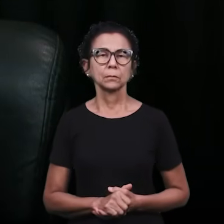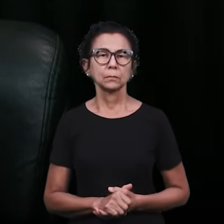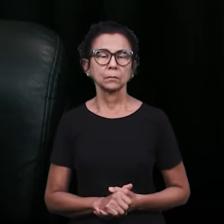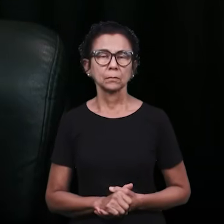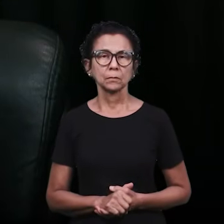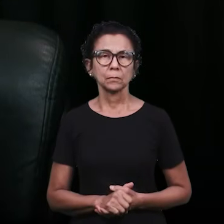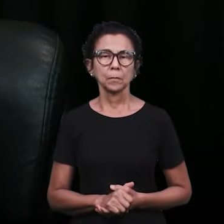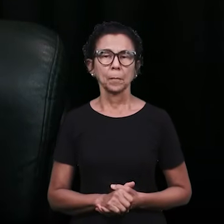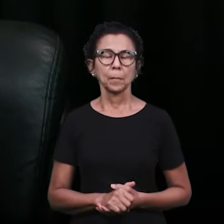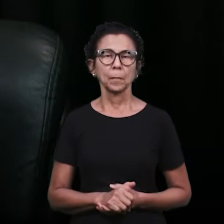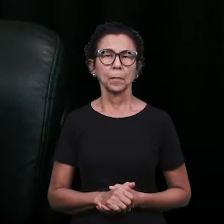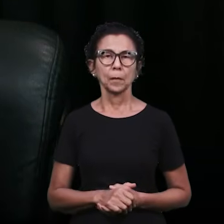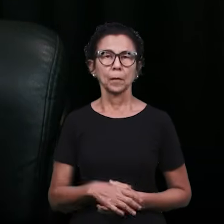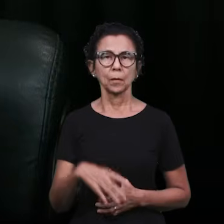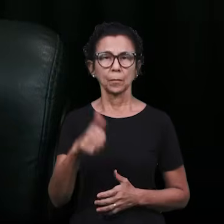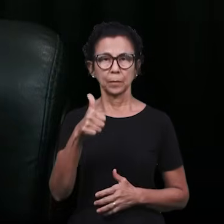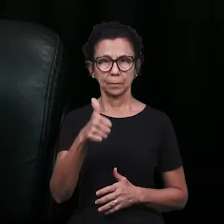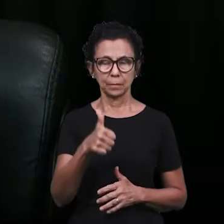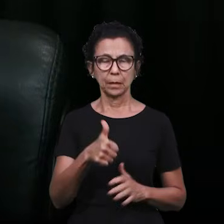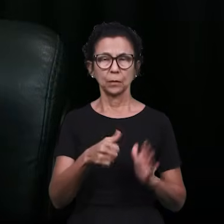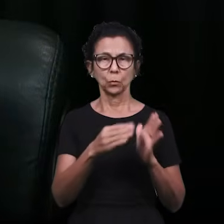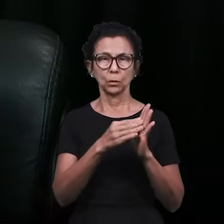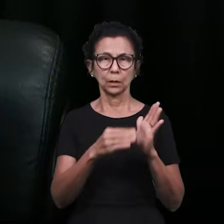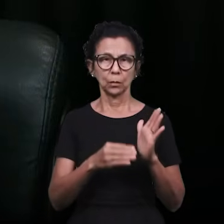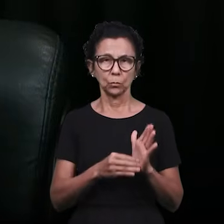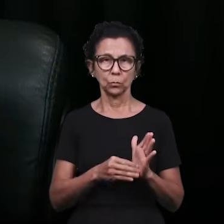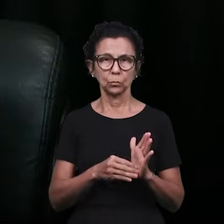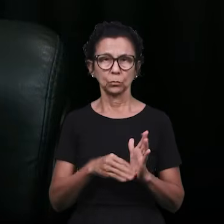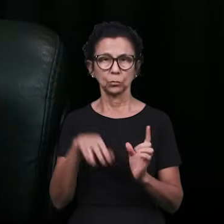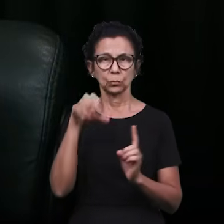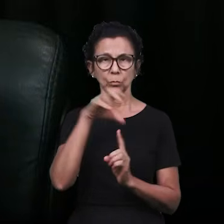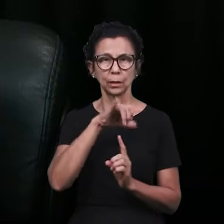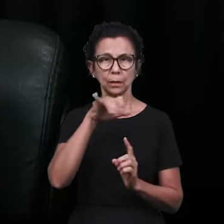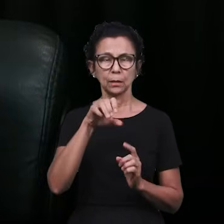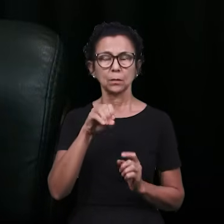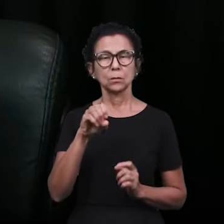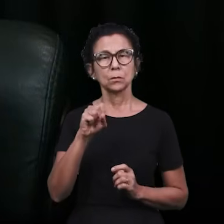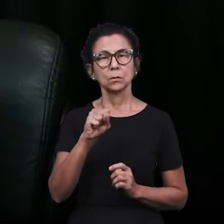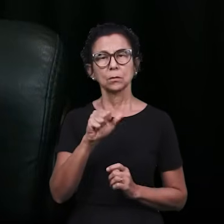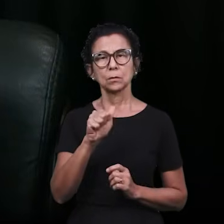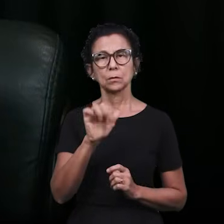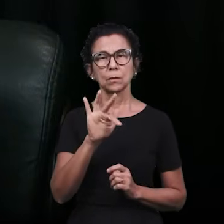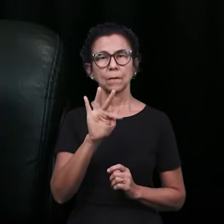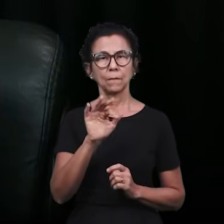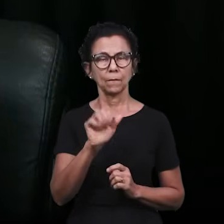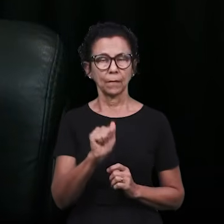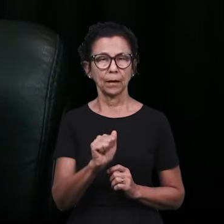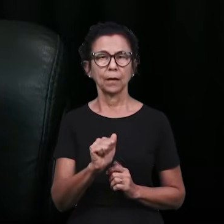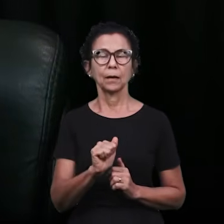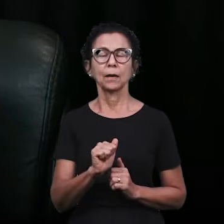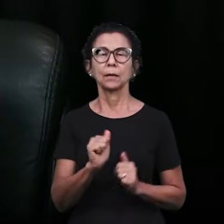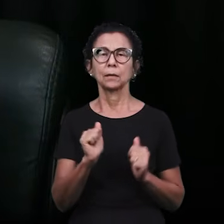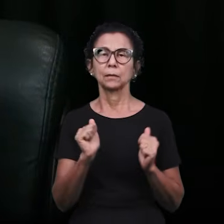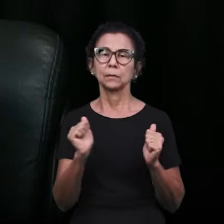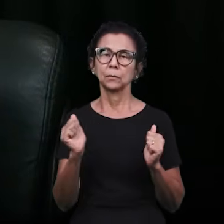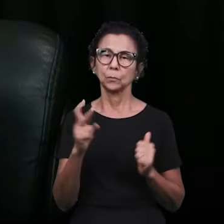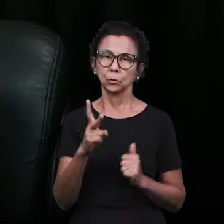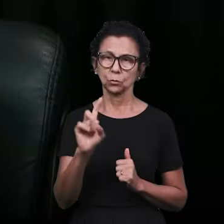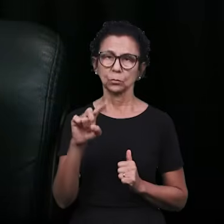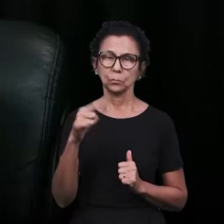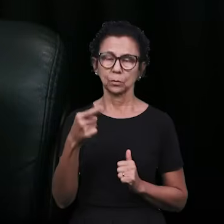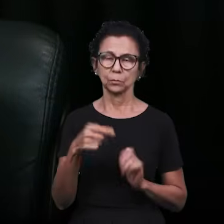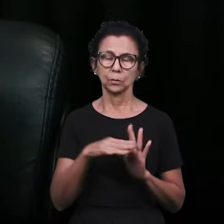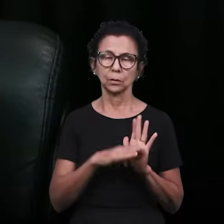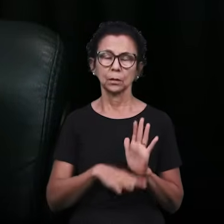esse primeiro episódio sobre Josafá. Que Deus possa te abençoar na leitura da palavra, na